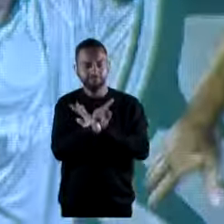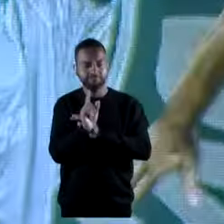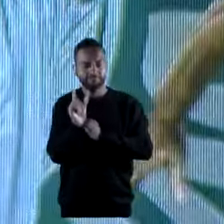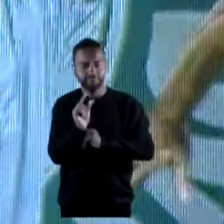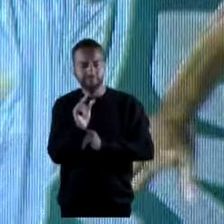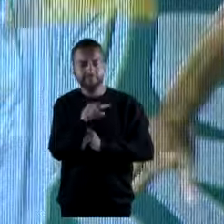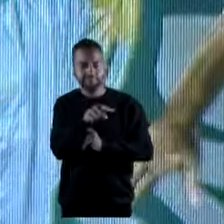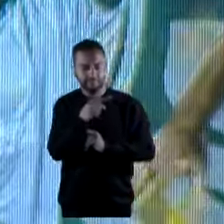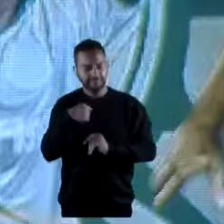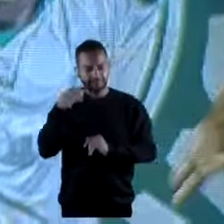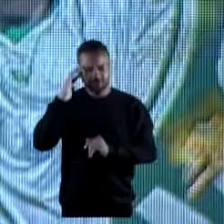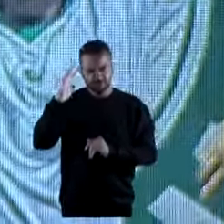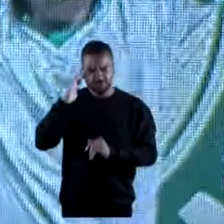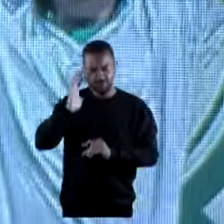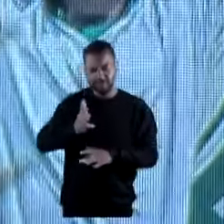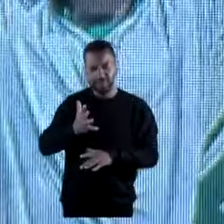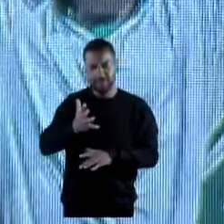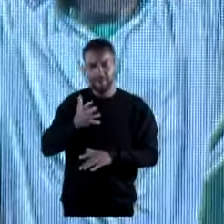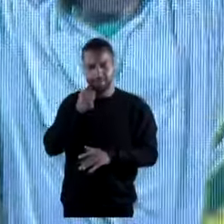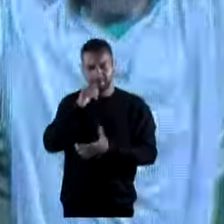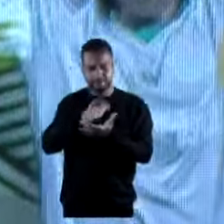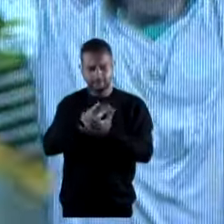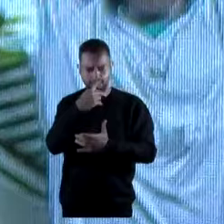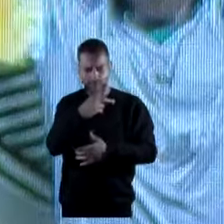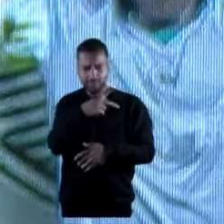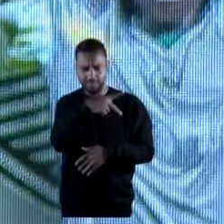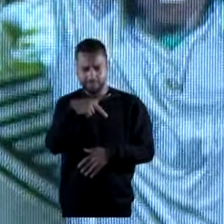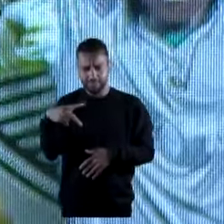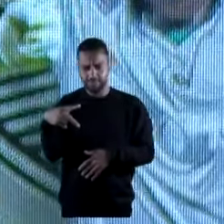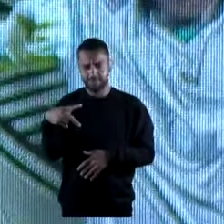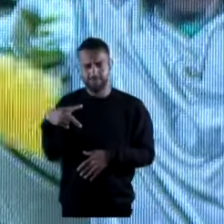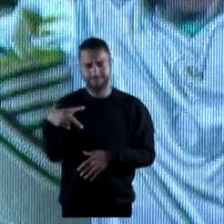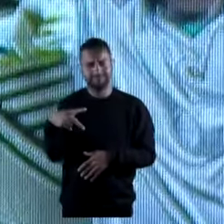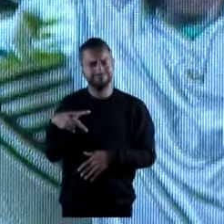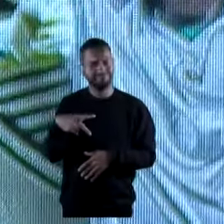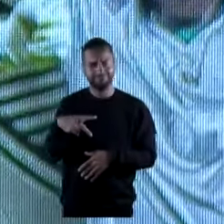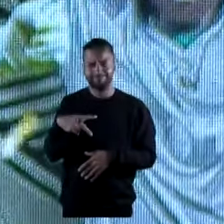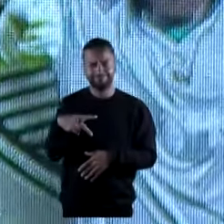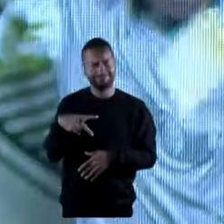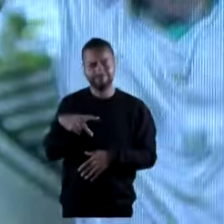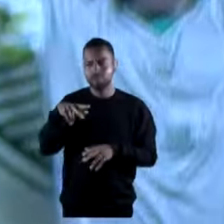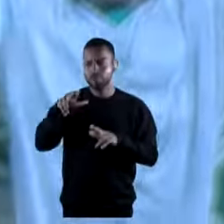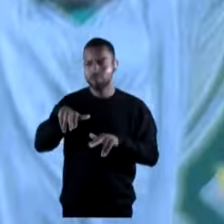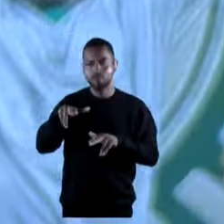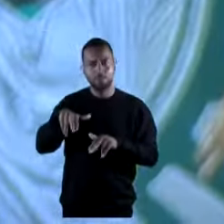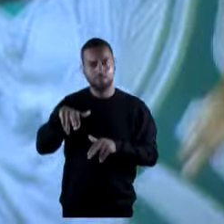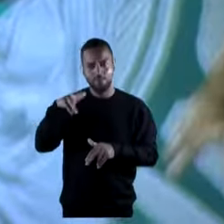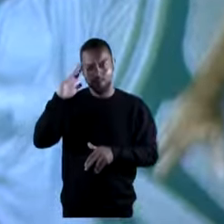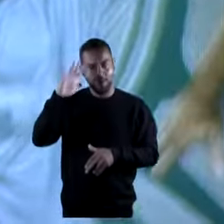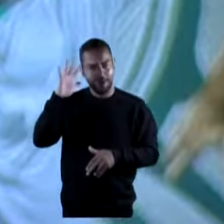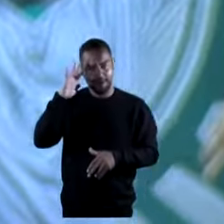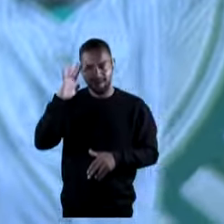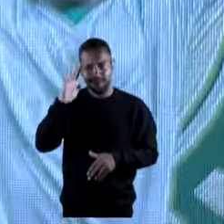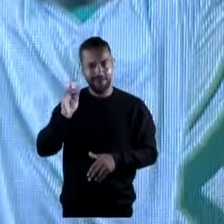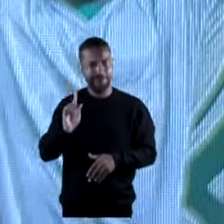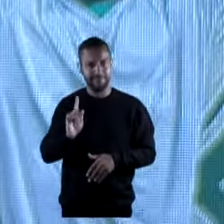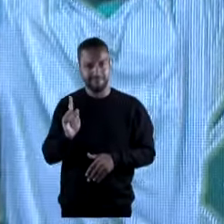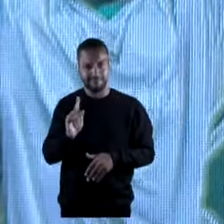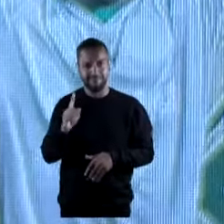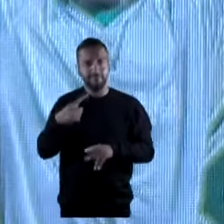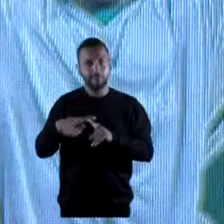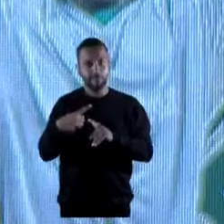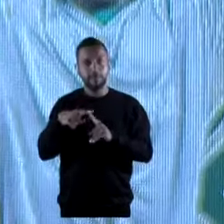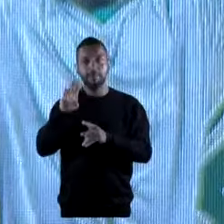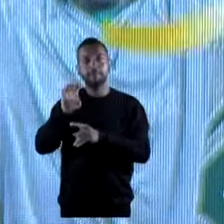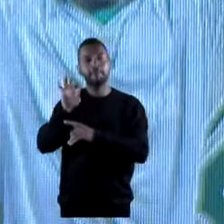imaginar que sua mulher seria presidente do Palmeiras? Ele, Leila, isso eu jamais poderia imaginar. Você vê,